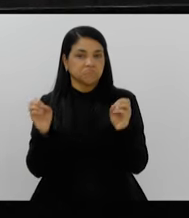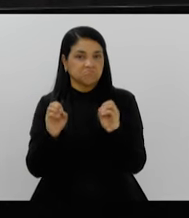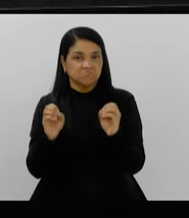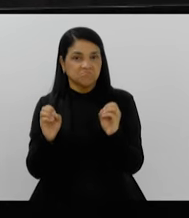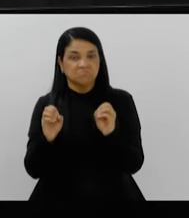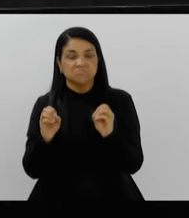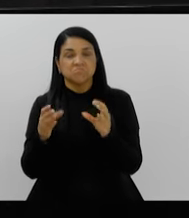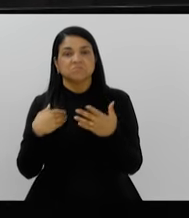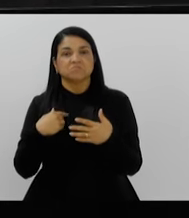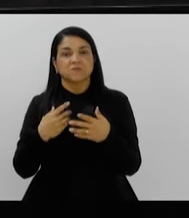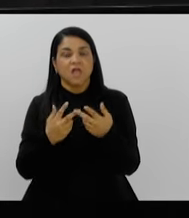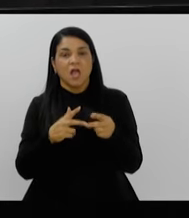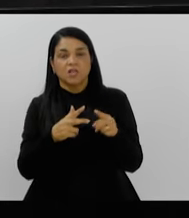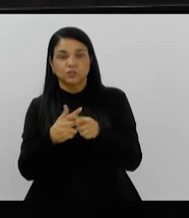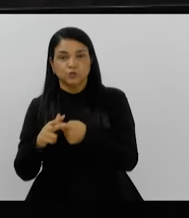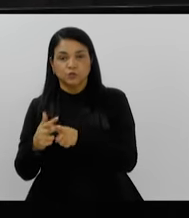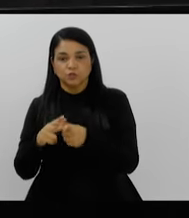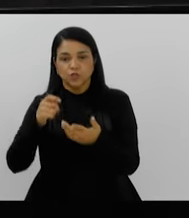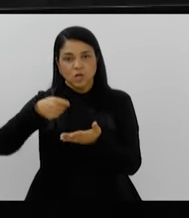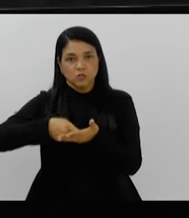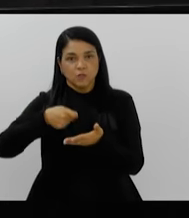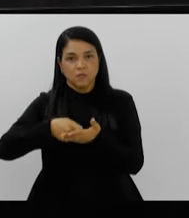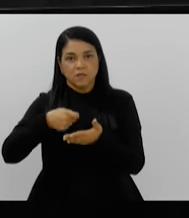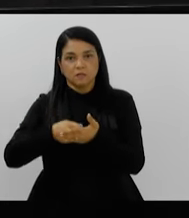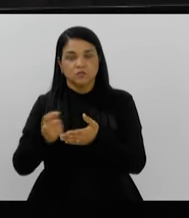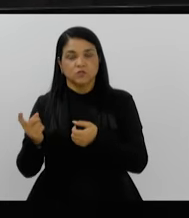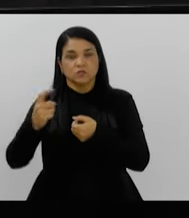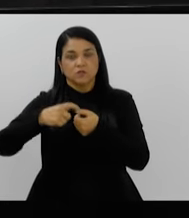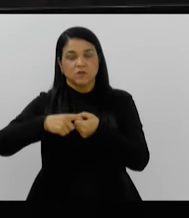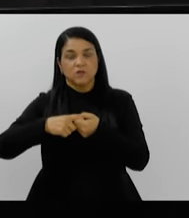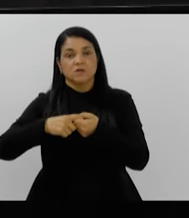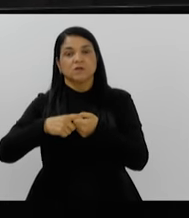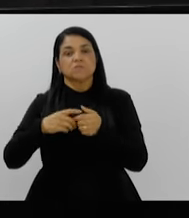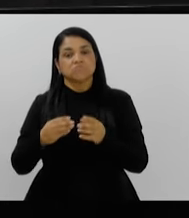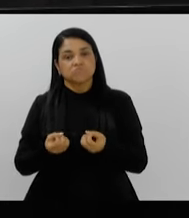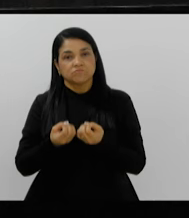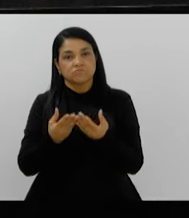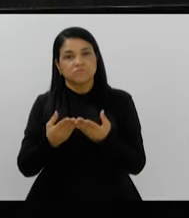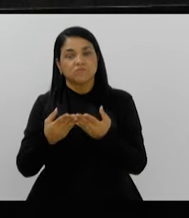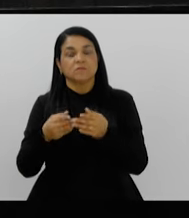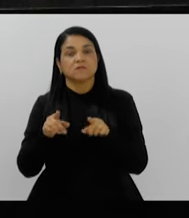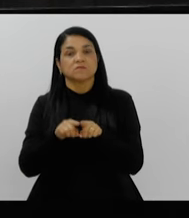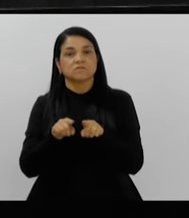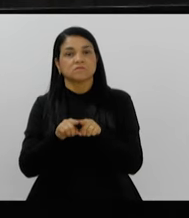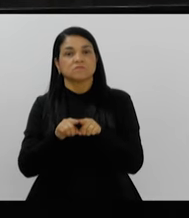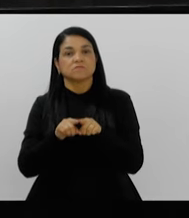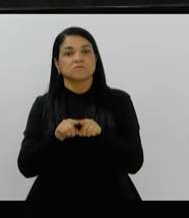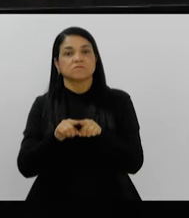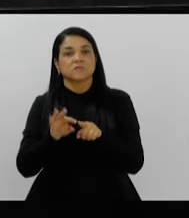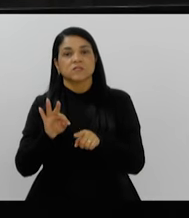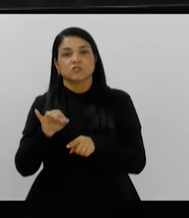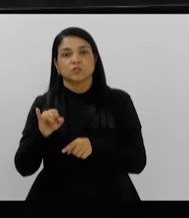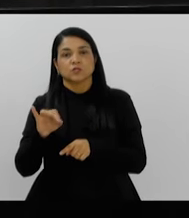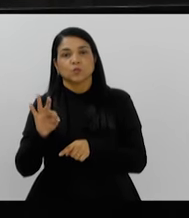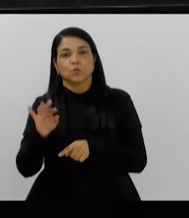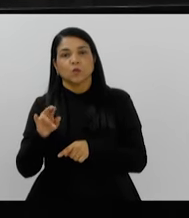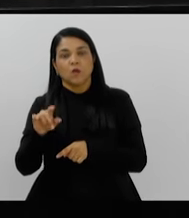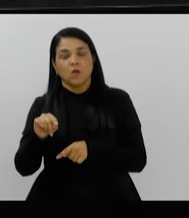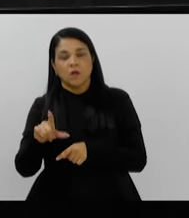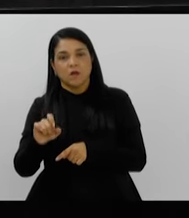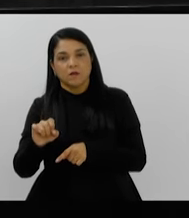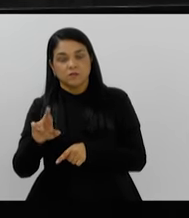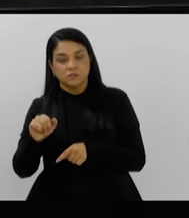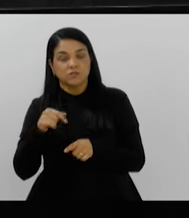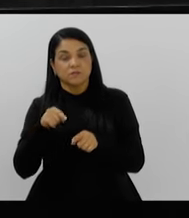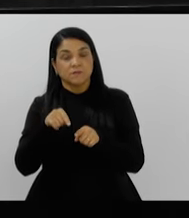de ajustes nas obrigações acessórias a serem prestadas pelos titulares dos benefícios onerosos, para que